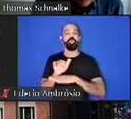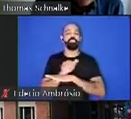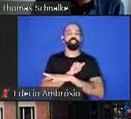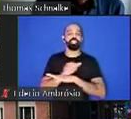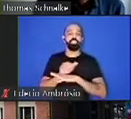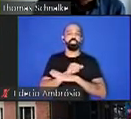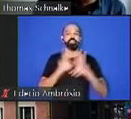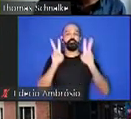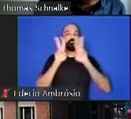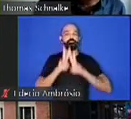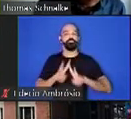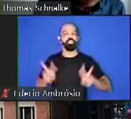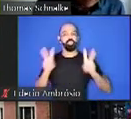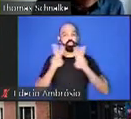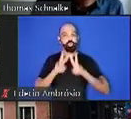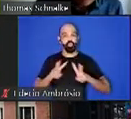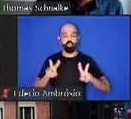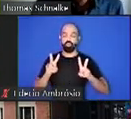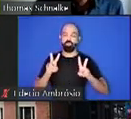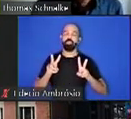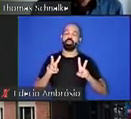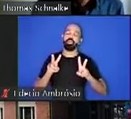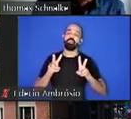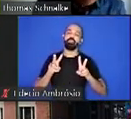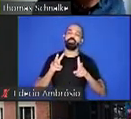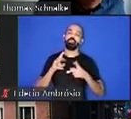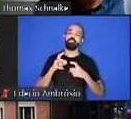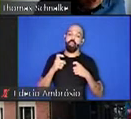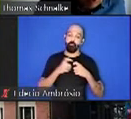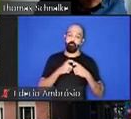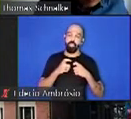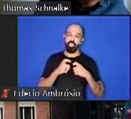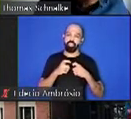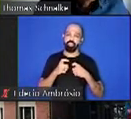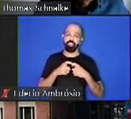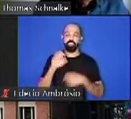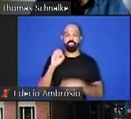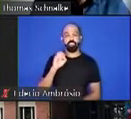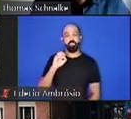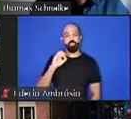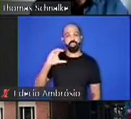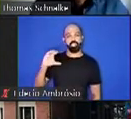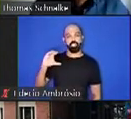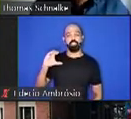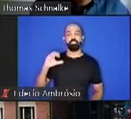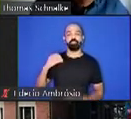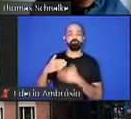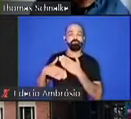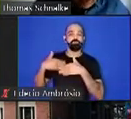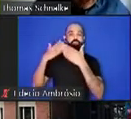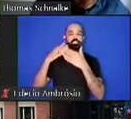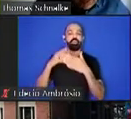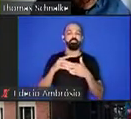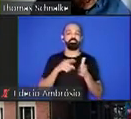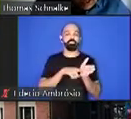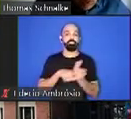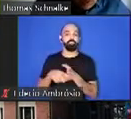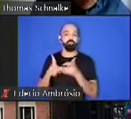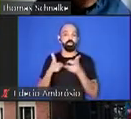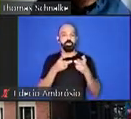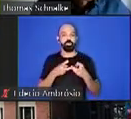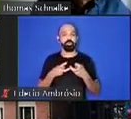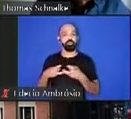visuais sobre as quais a medicina ocidental se desenvolveu para explorar e documentar o corpo